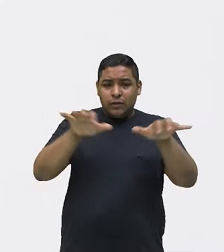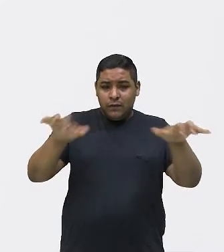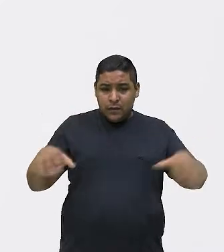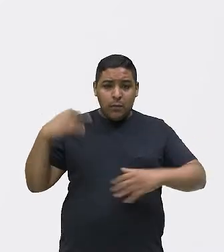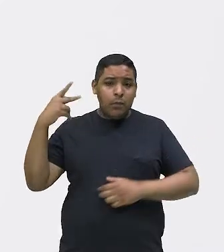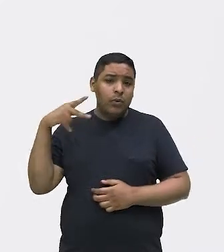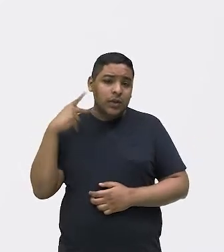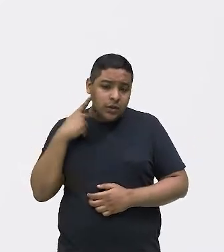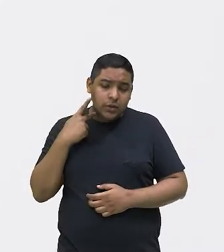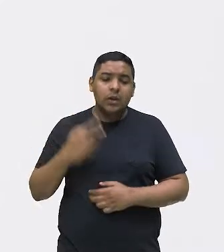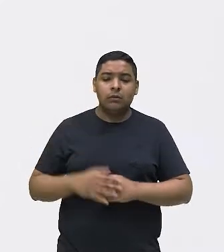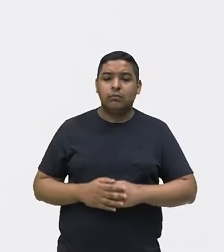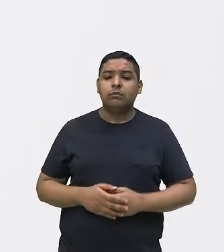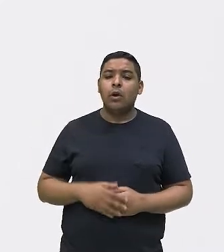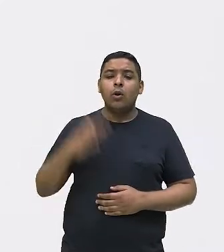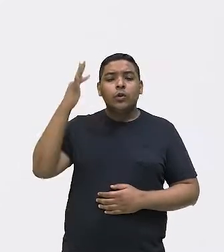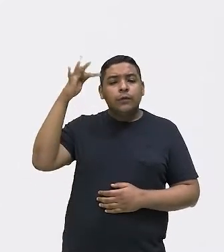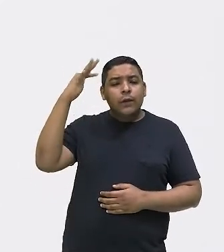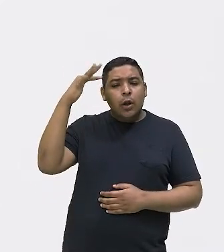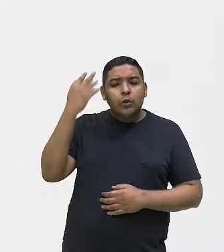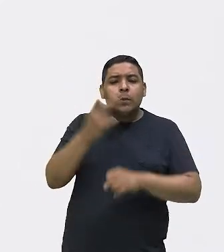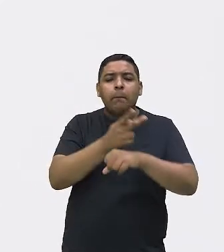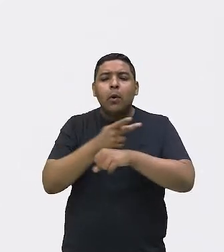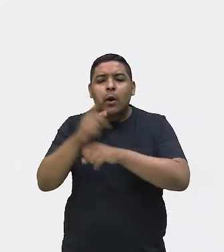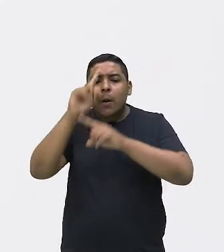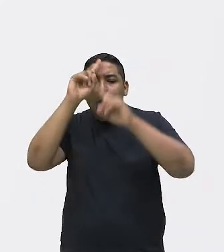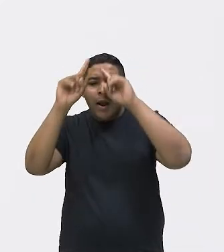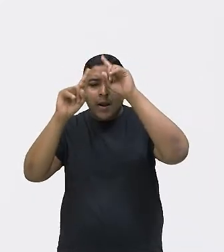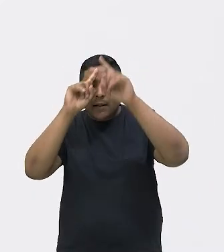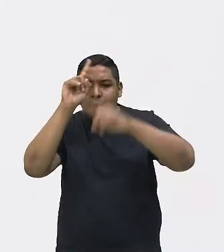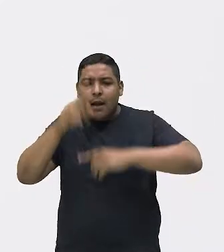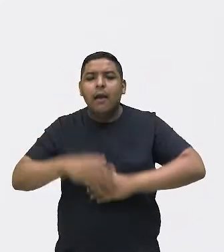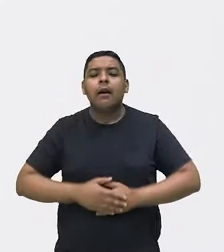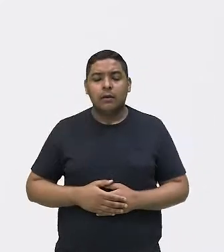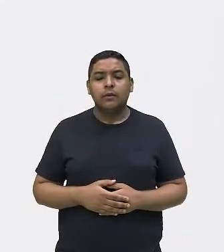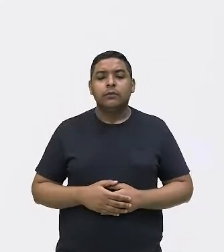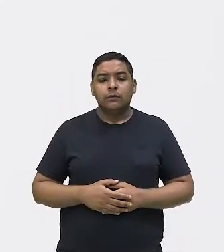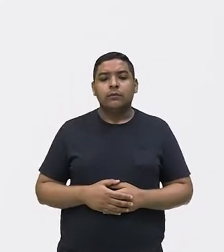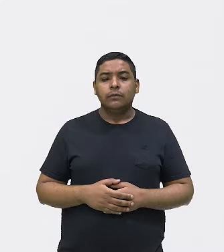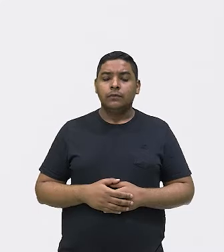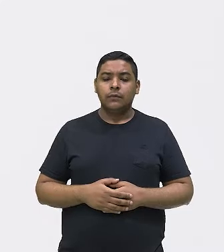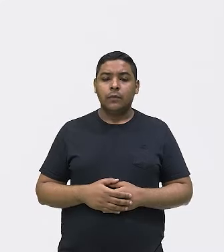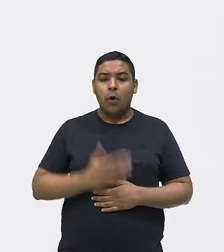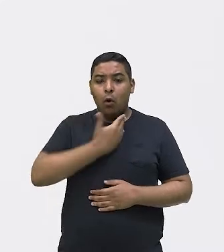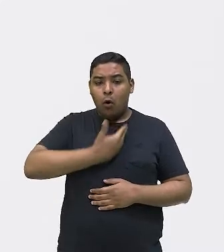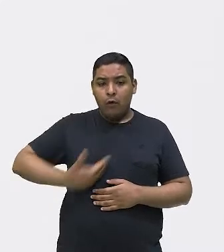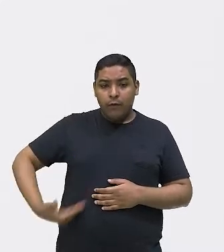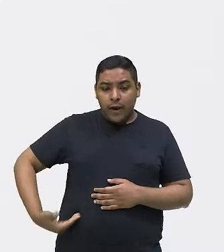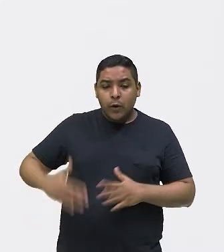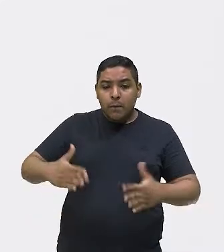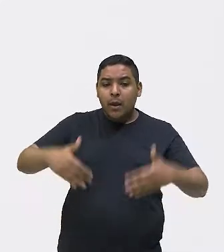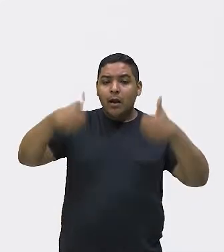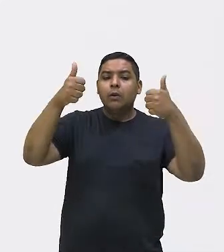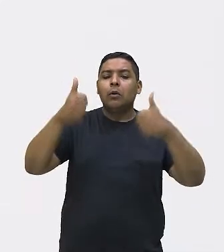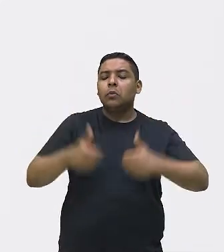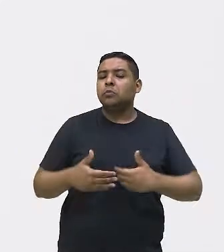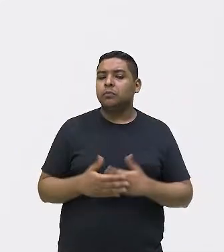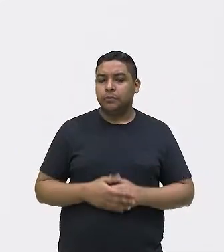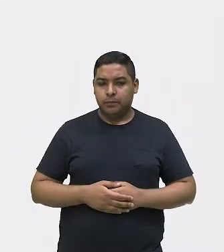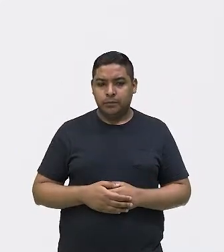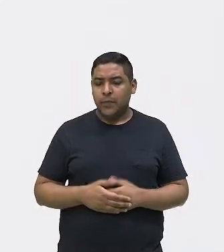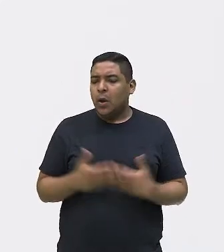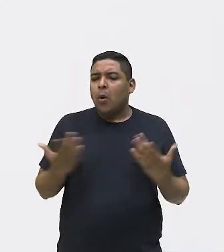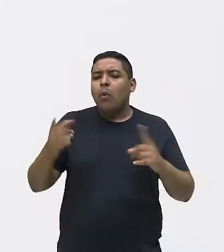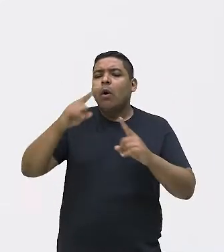procurarem estabelecer uma ideia sobre as formas de governo. Que tipo de governo, então,